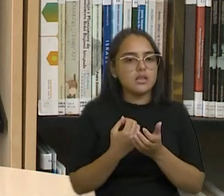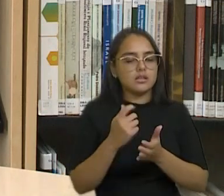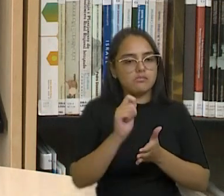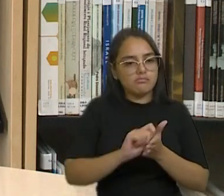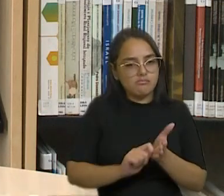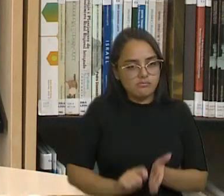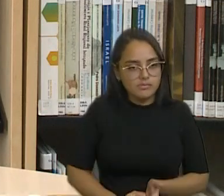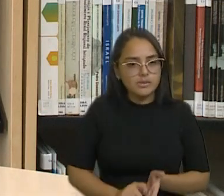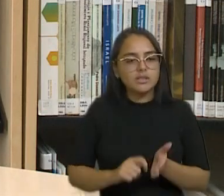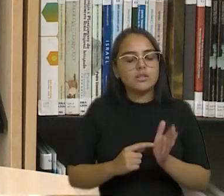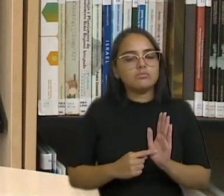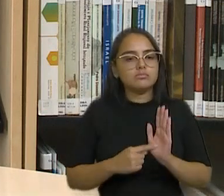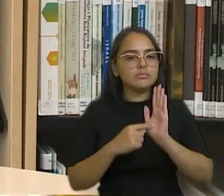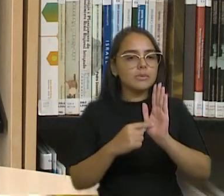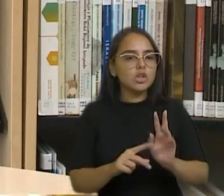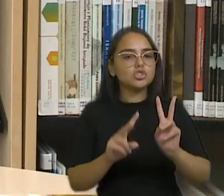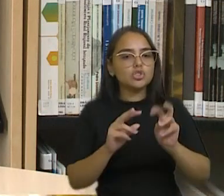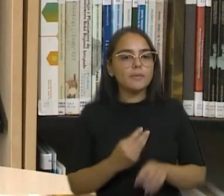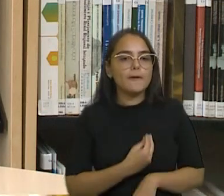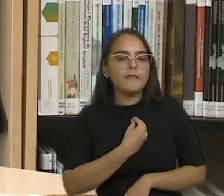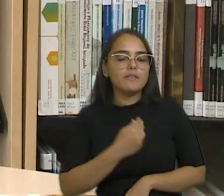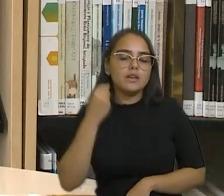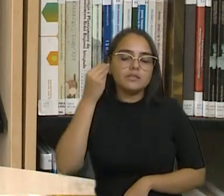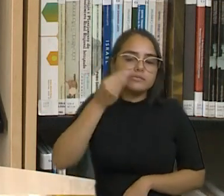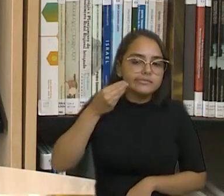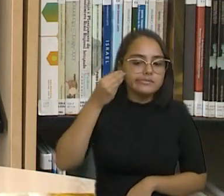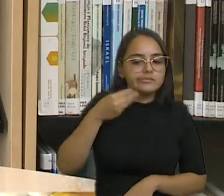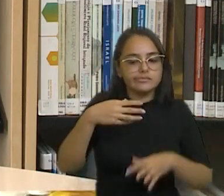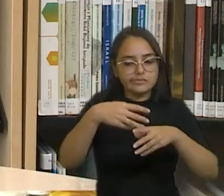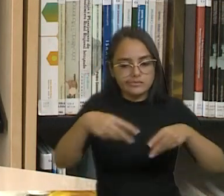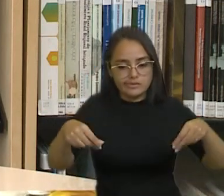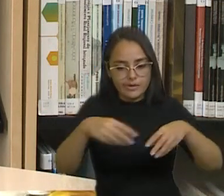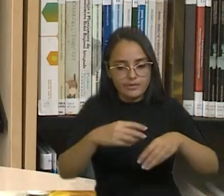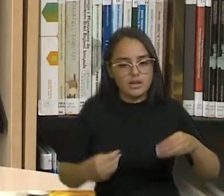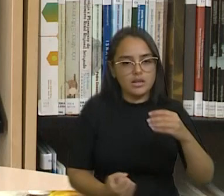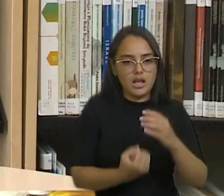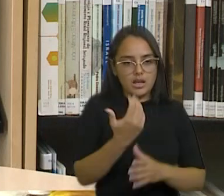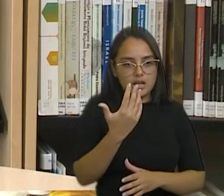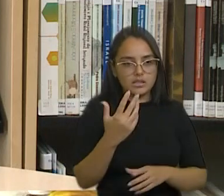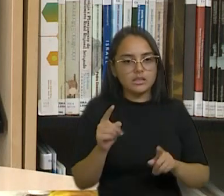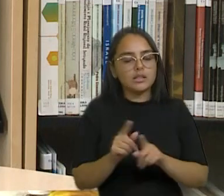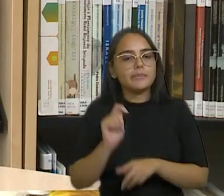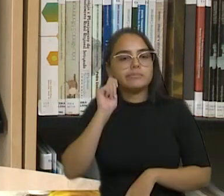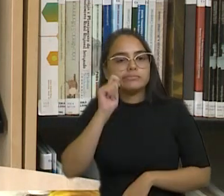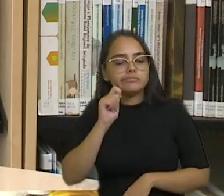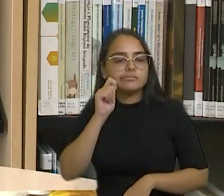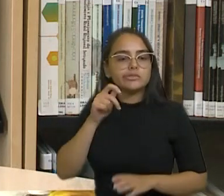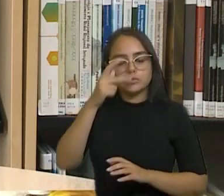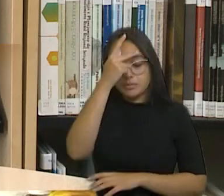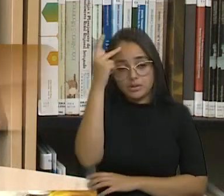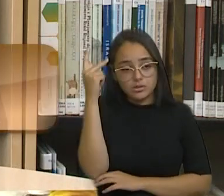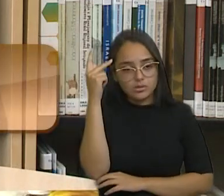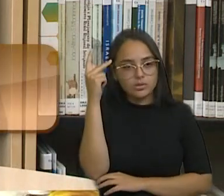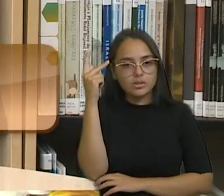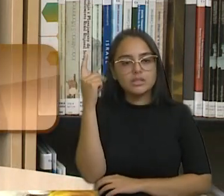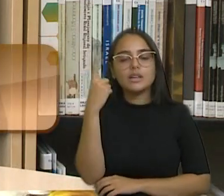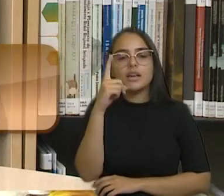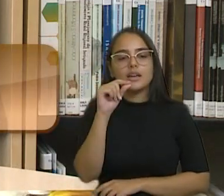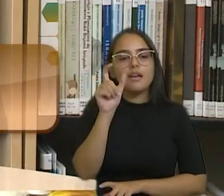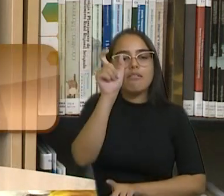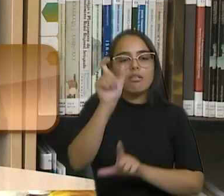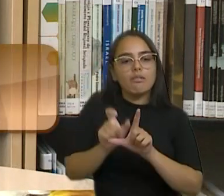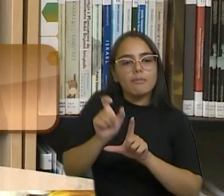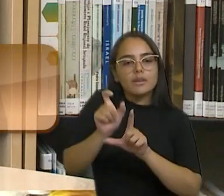um pouco dessa vivência, essa dinâmica da produção da farinha, né? Os atores sociais, né? Os protagonistas